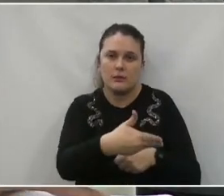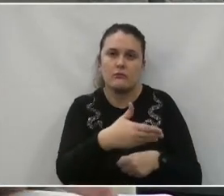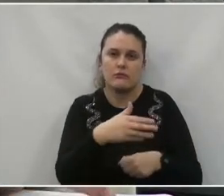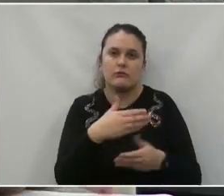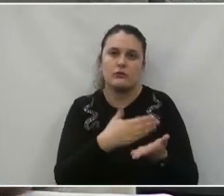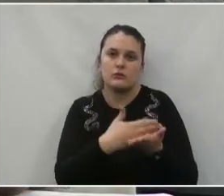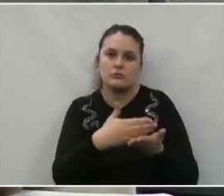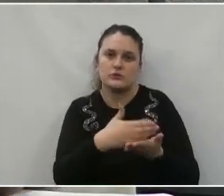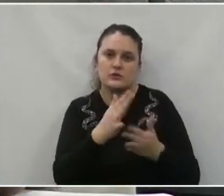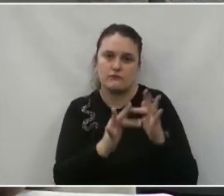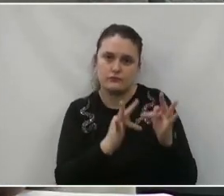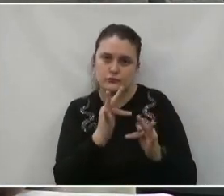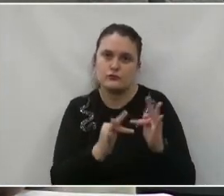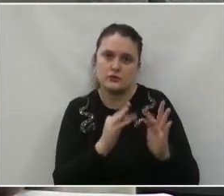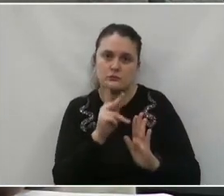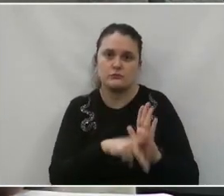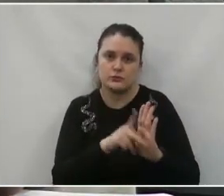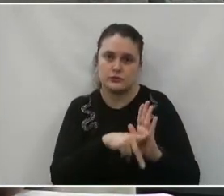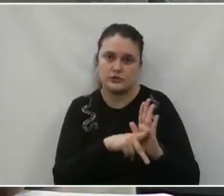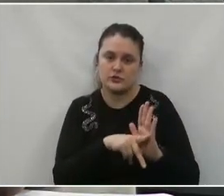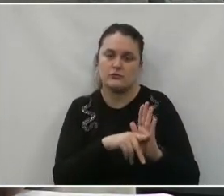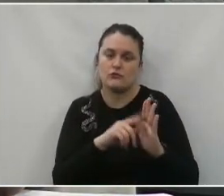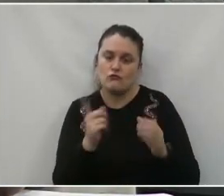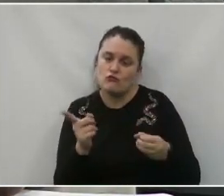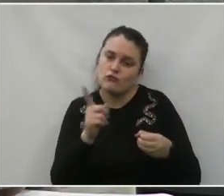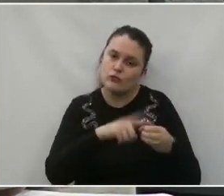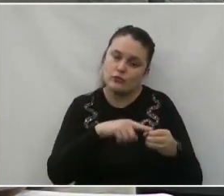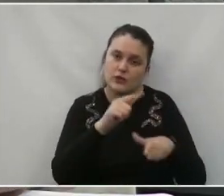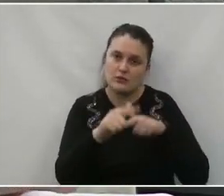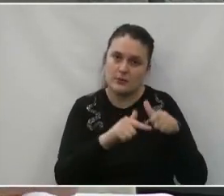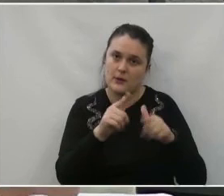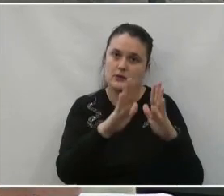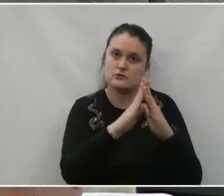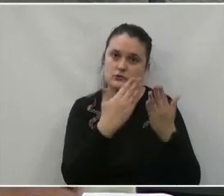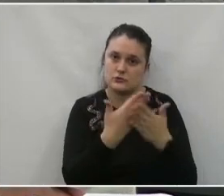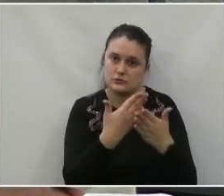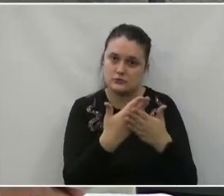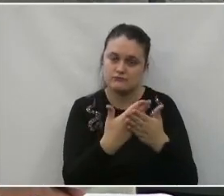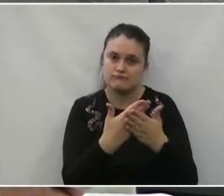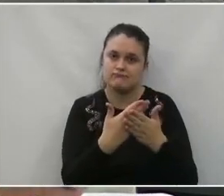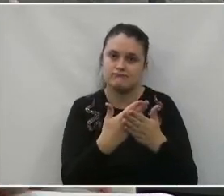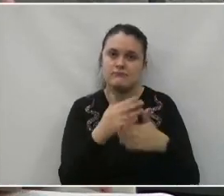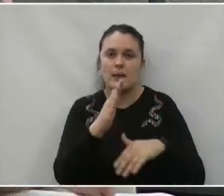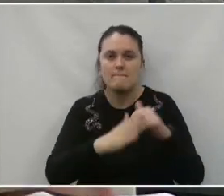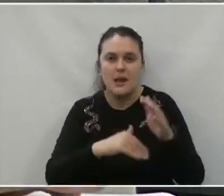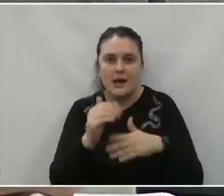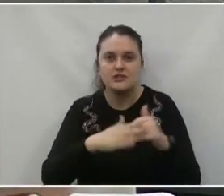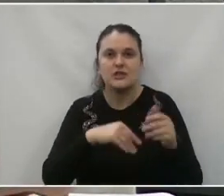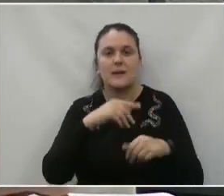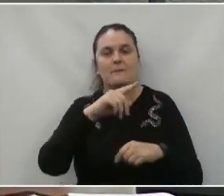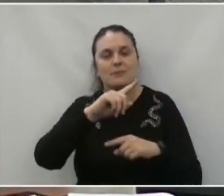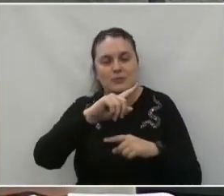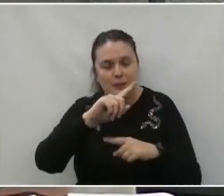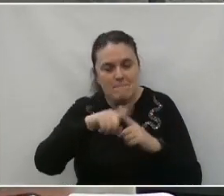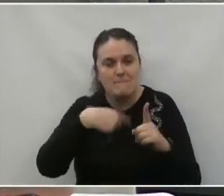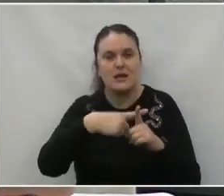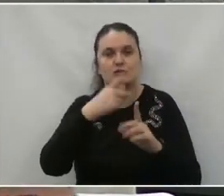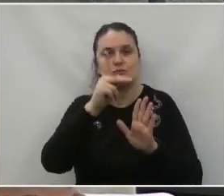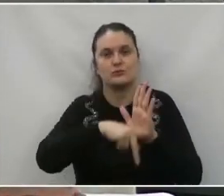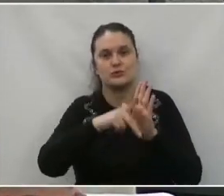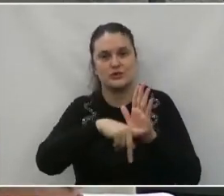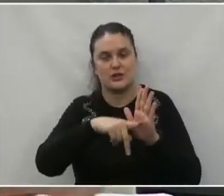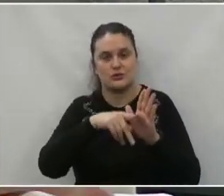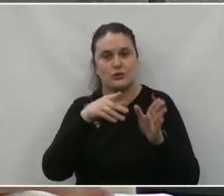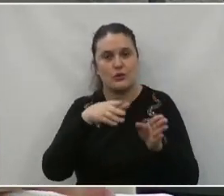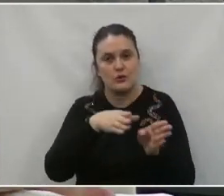aí nas escolas novamente, para podermos colocar em prática mais esse programa de